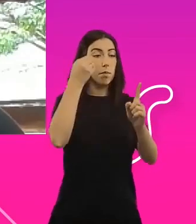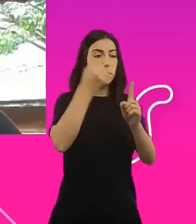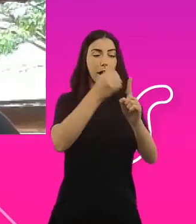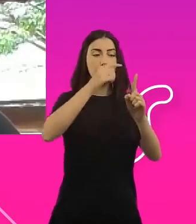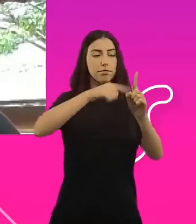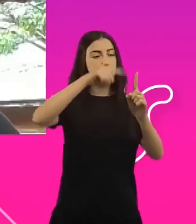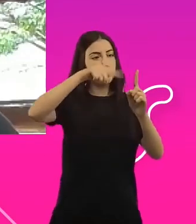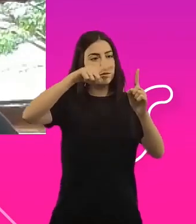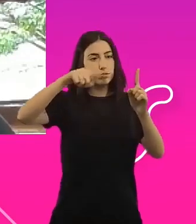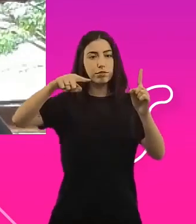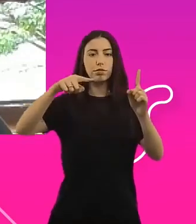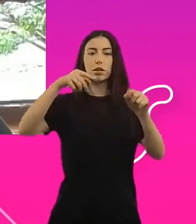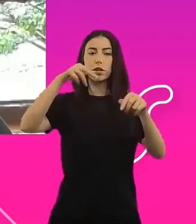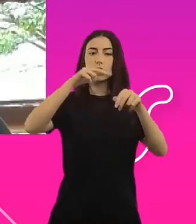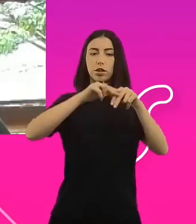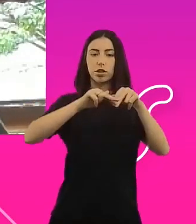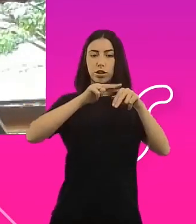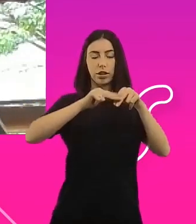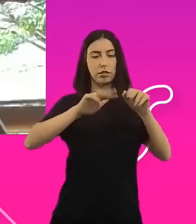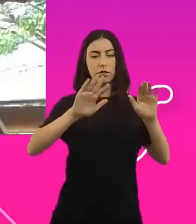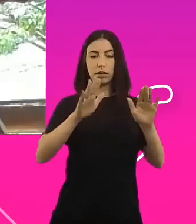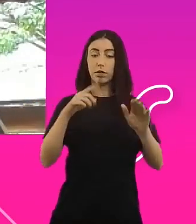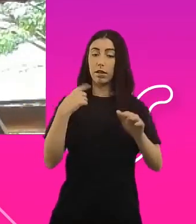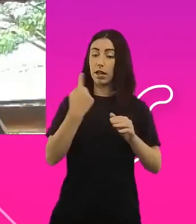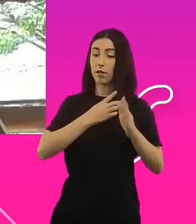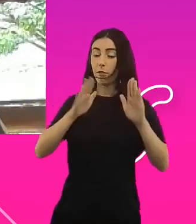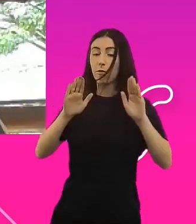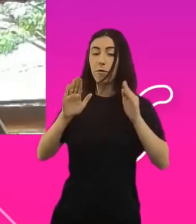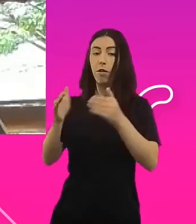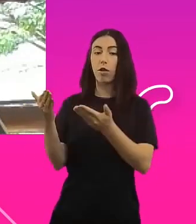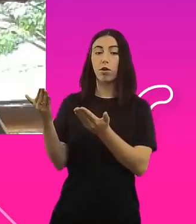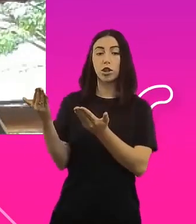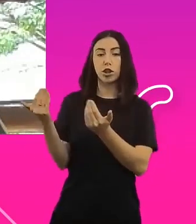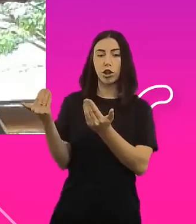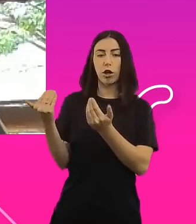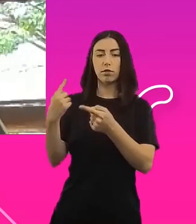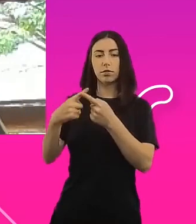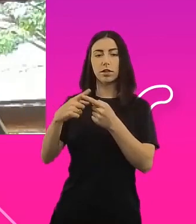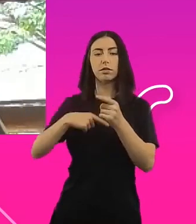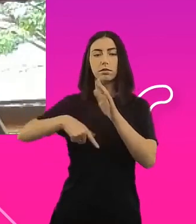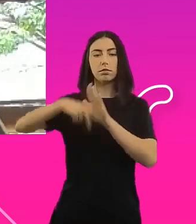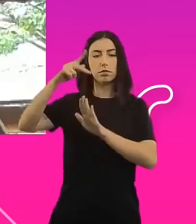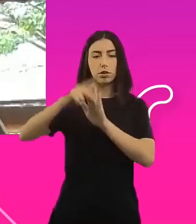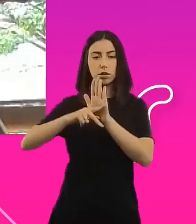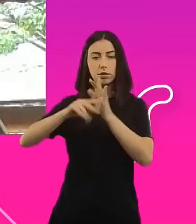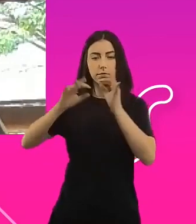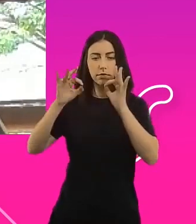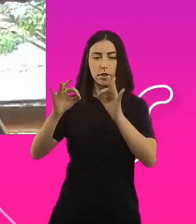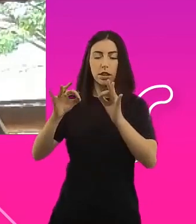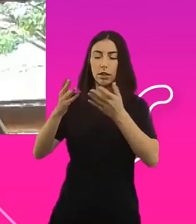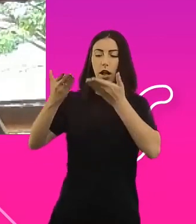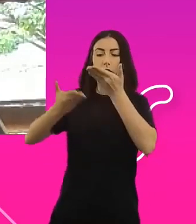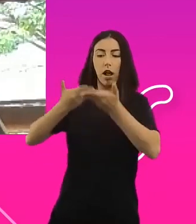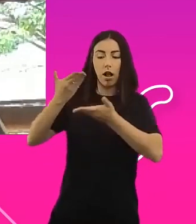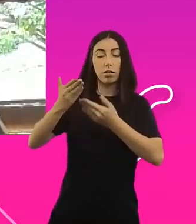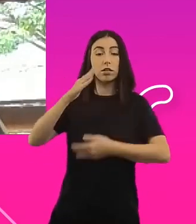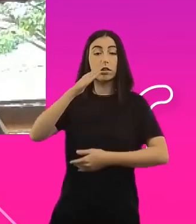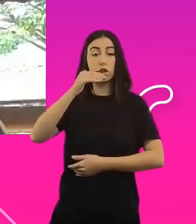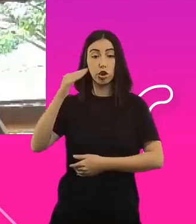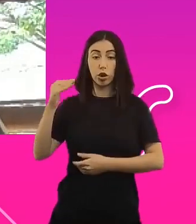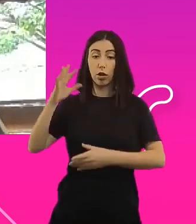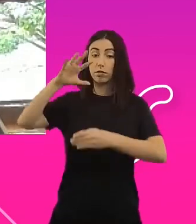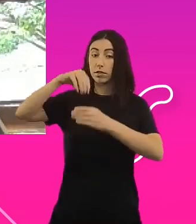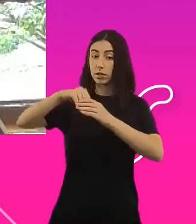é muito voltada a jovens, porque nós temos programas bem constituídos que atendem jovens nessas comunidades.